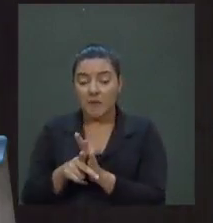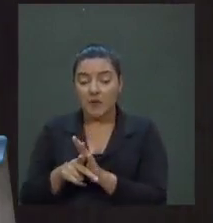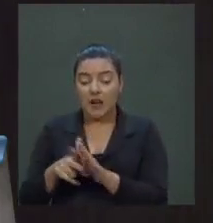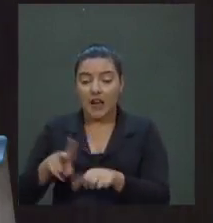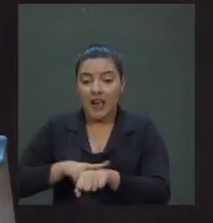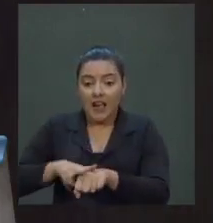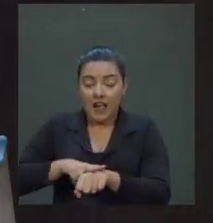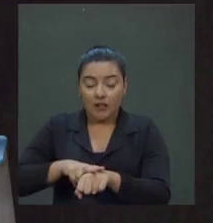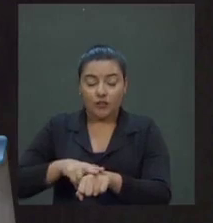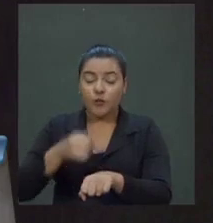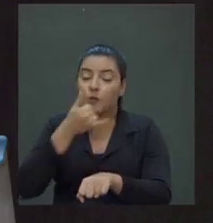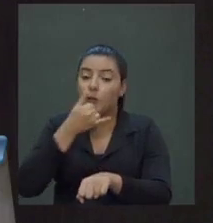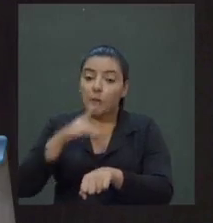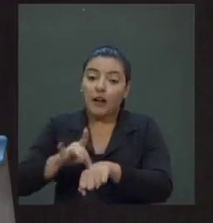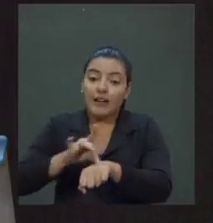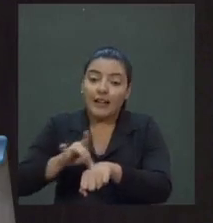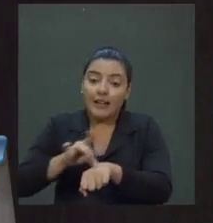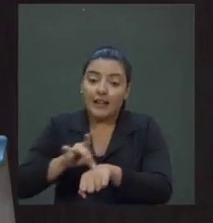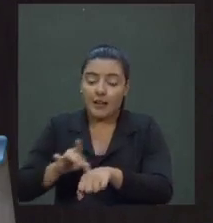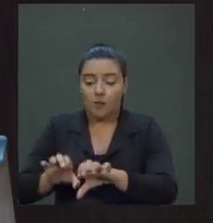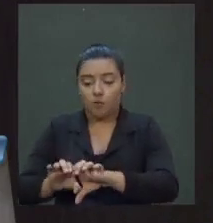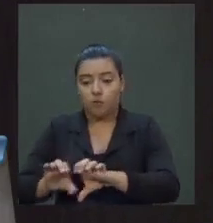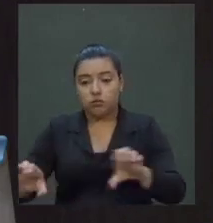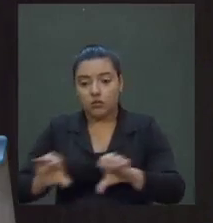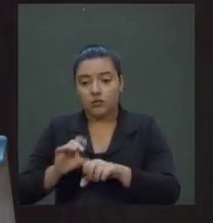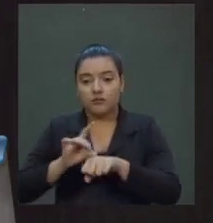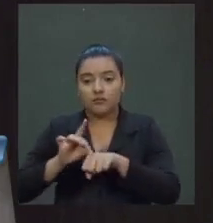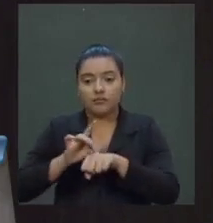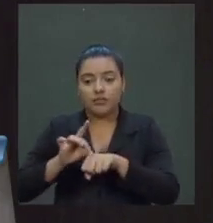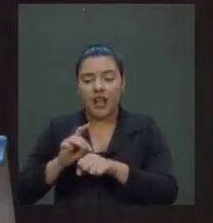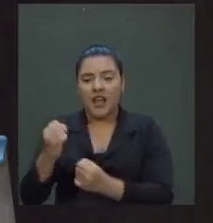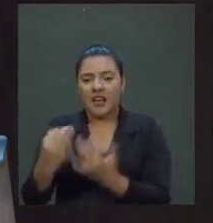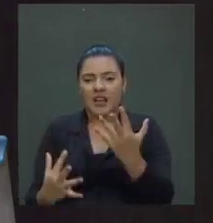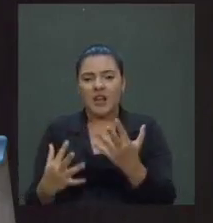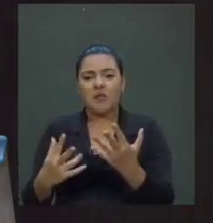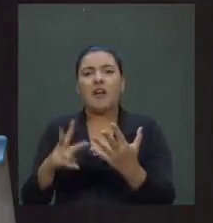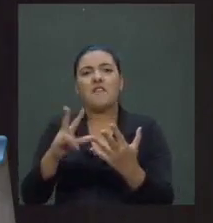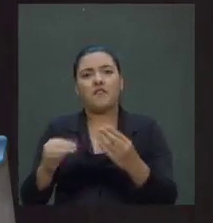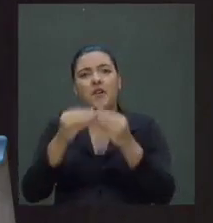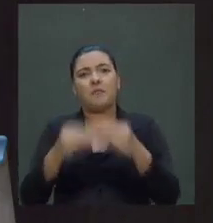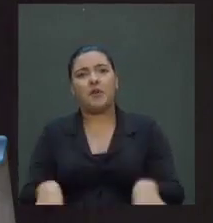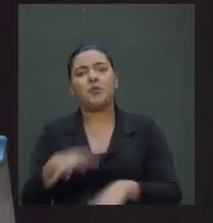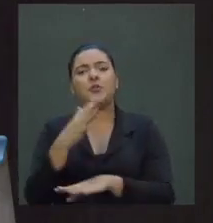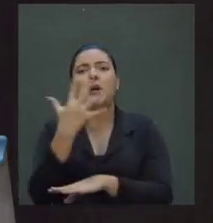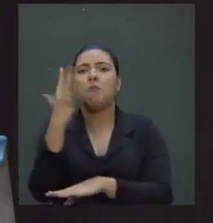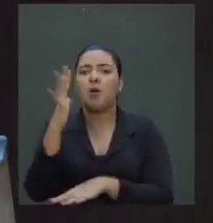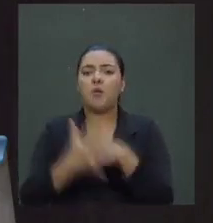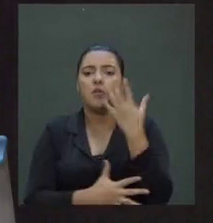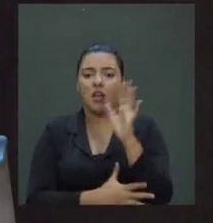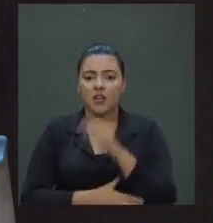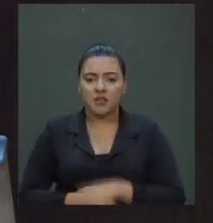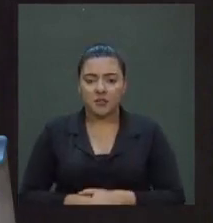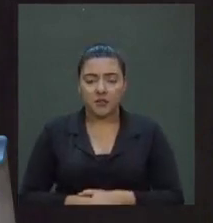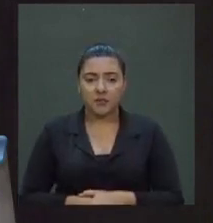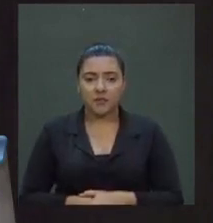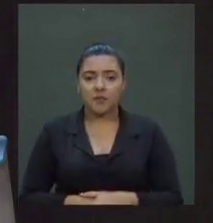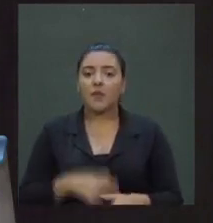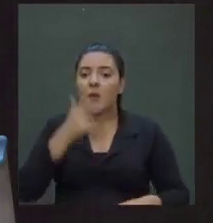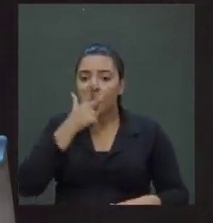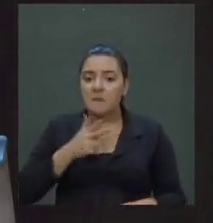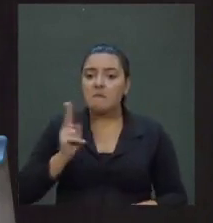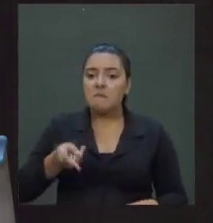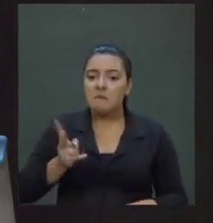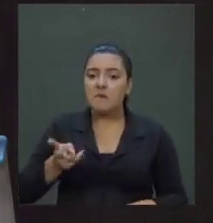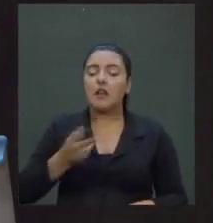que vai agravar o nosso passivo ambiental em relação à crise climática. Este mesmo governo